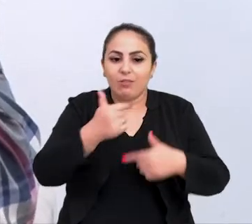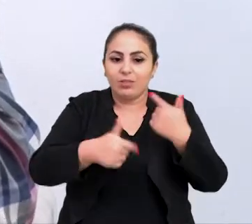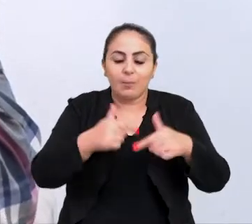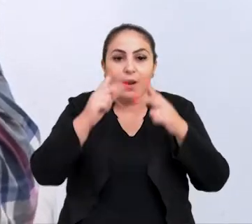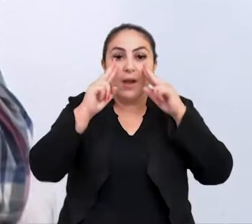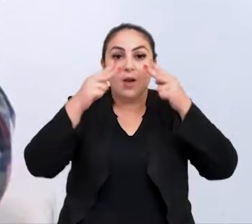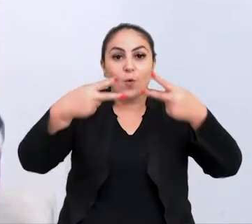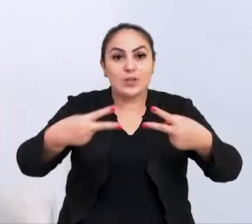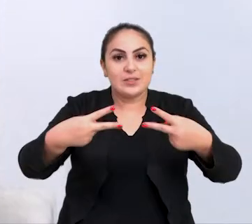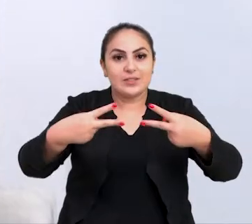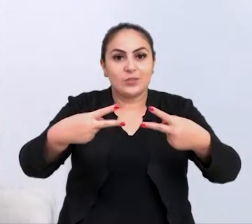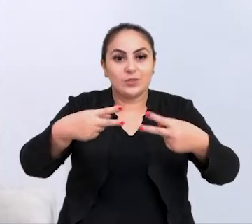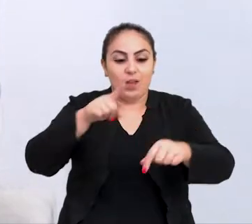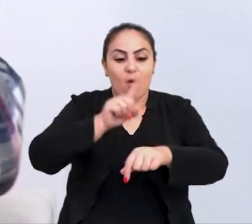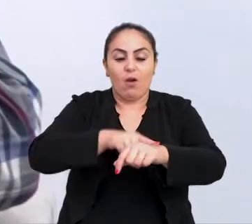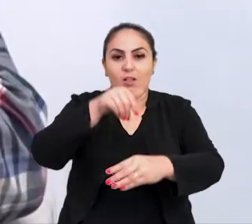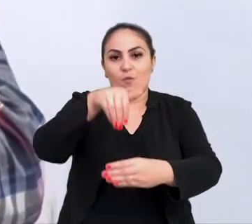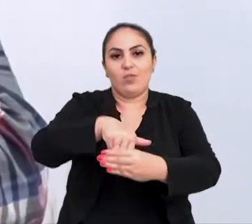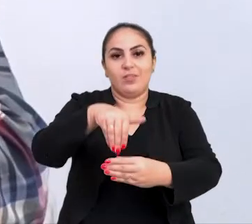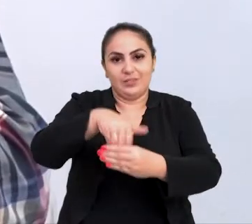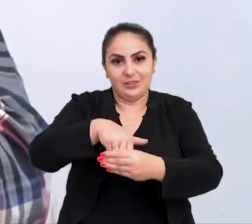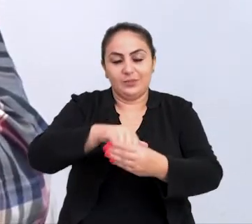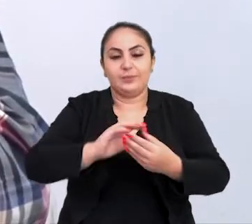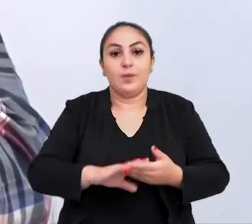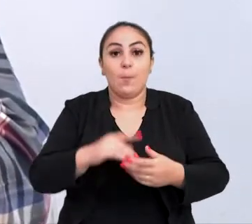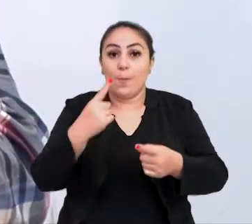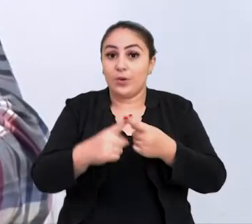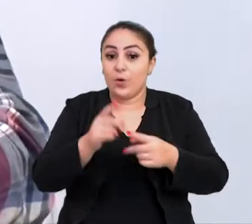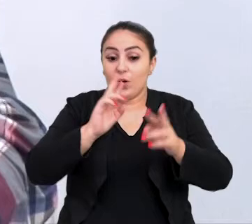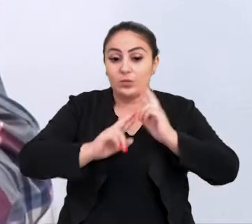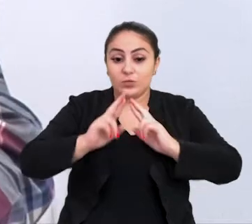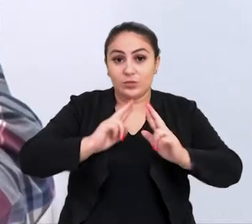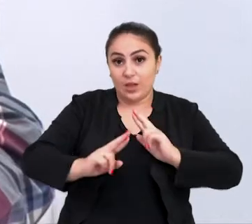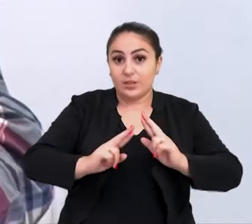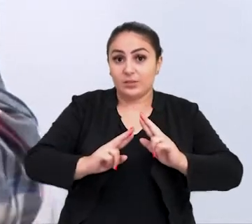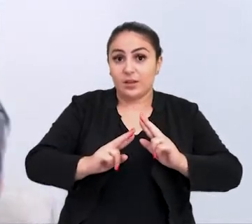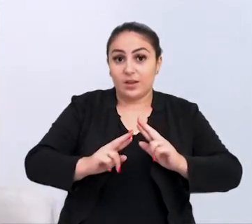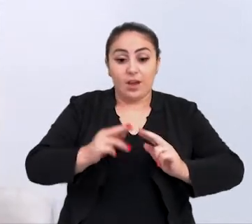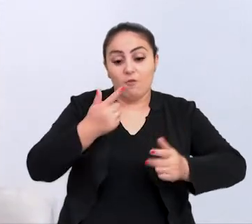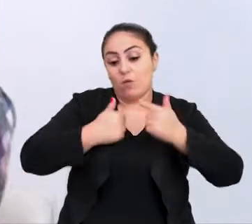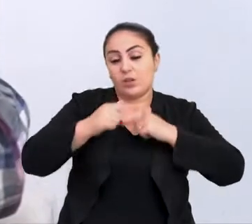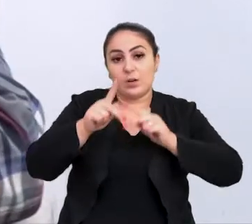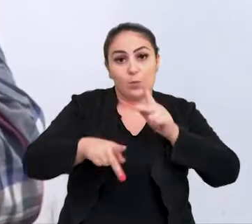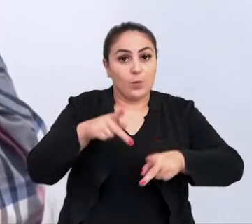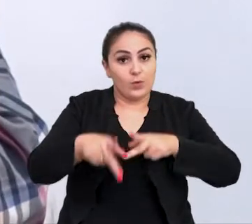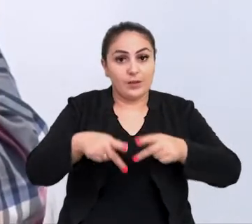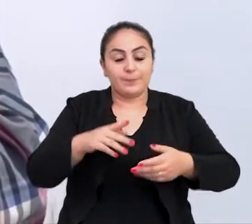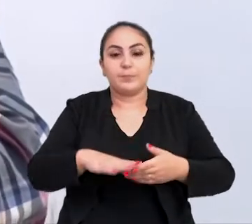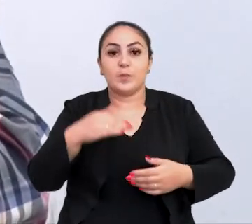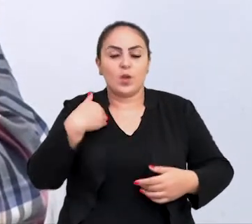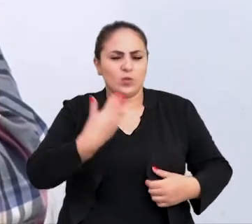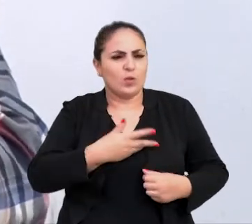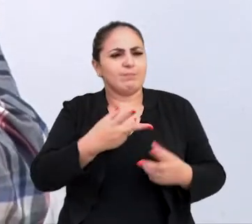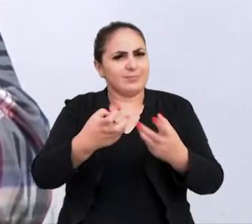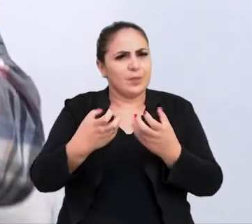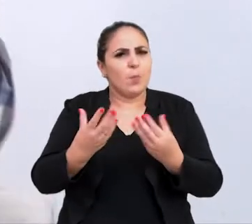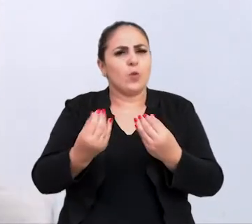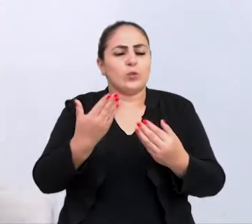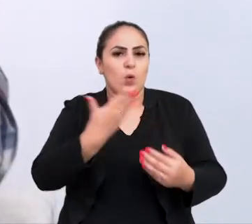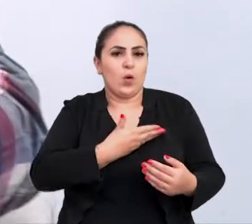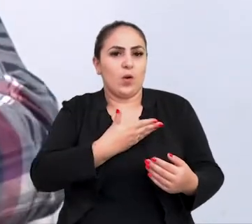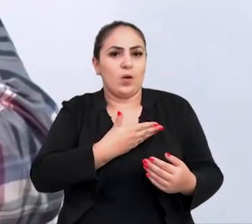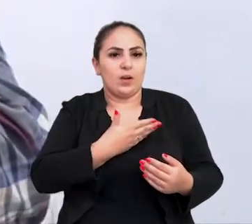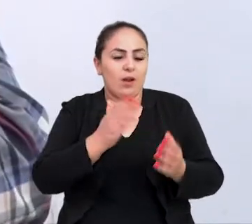trabalho reconhecido nas urnas. Que o resultado das urnas é a vontade popular. A gente viu